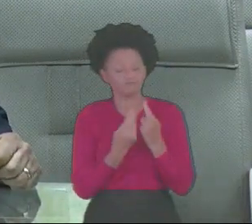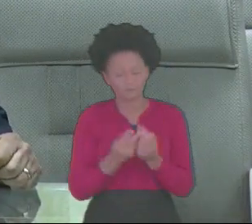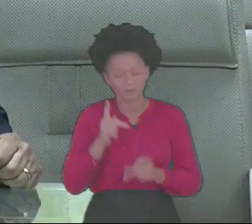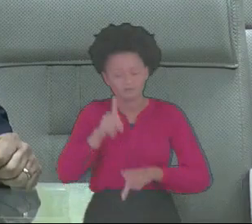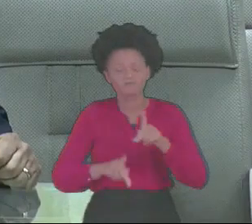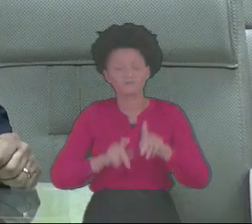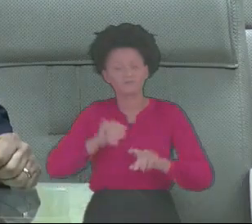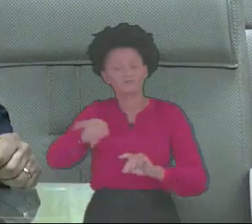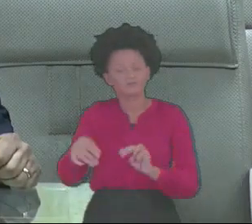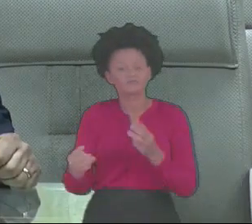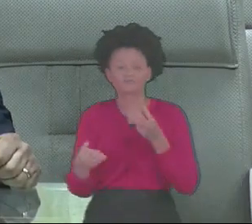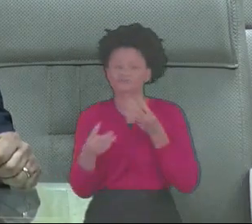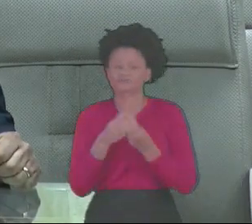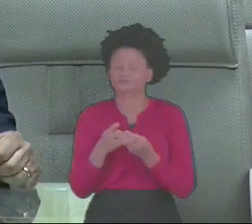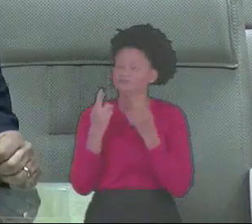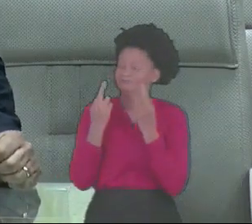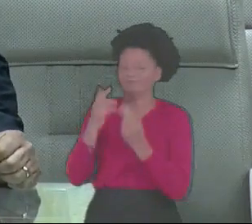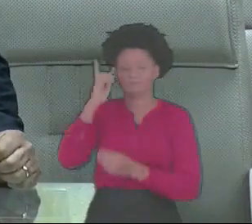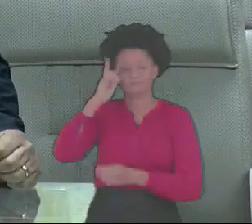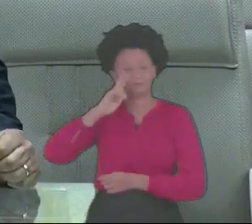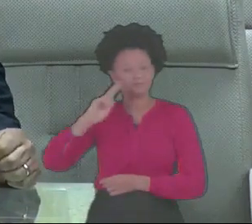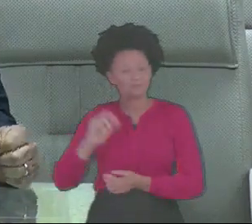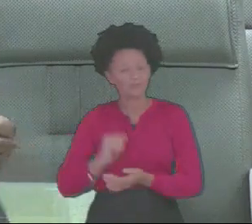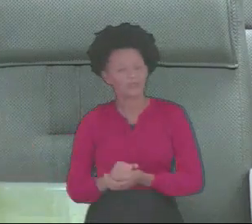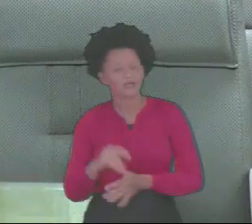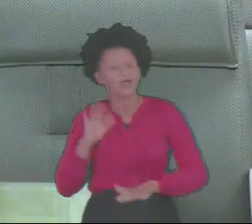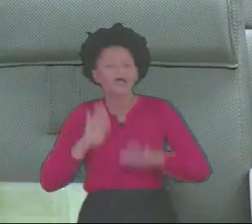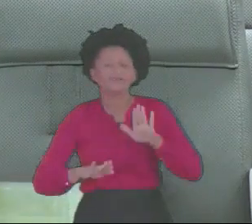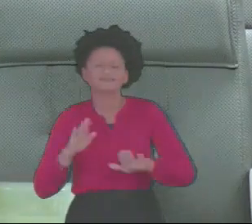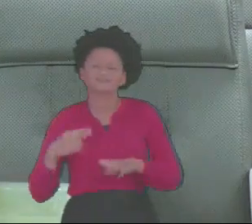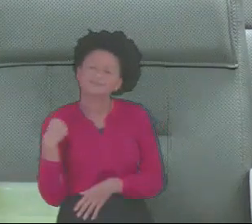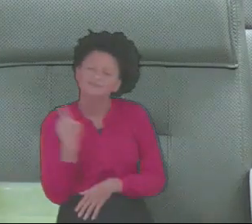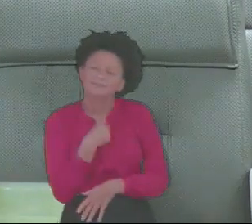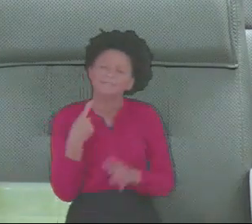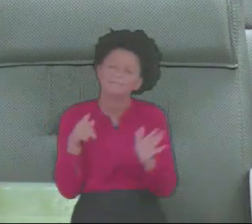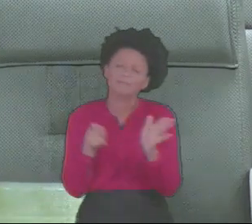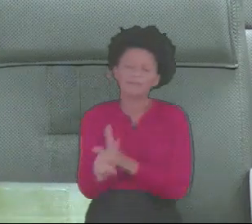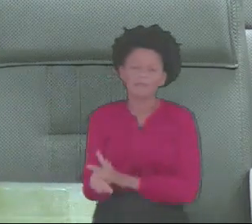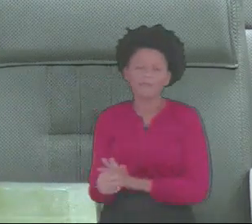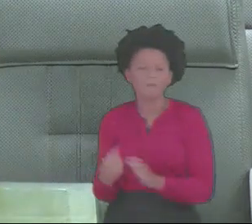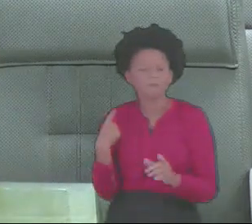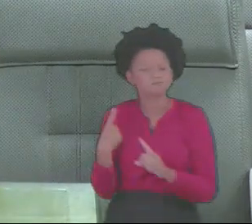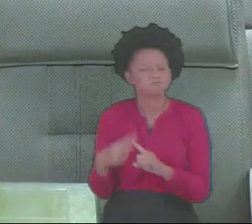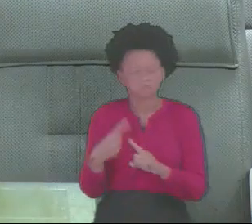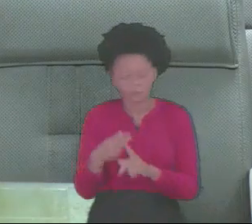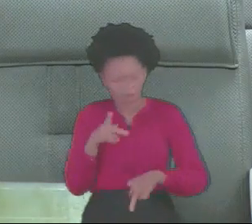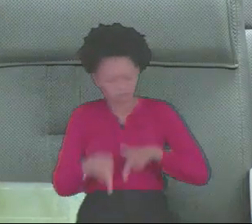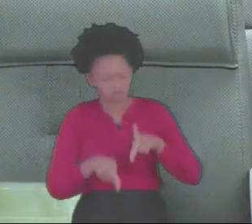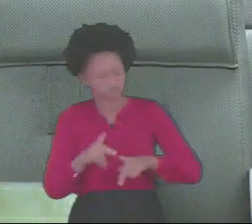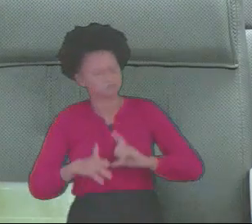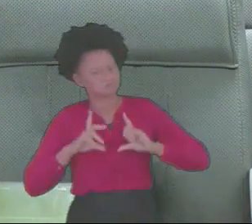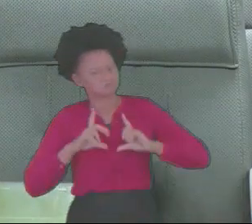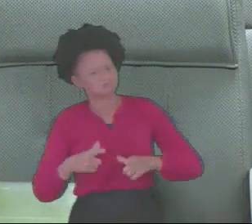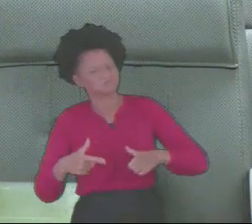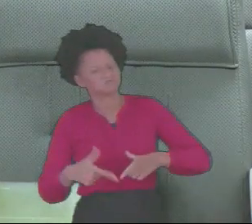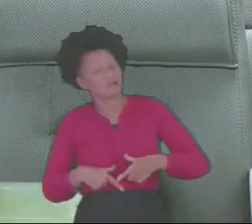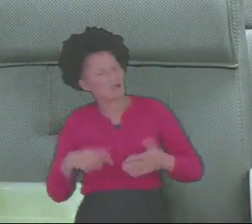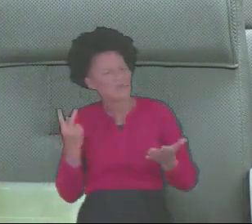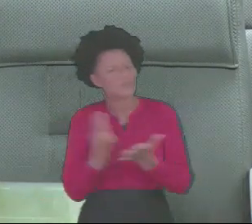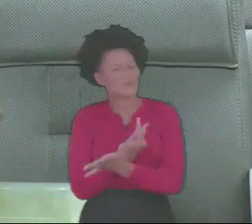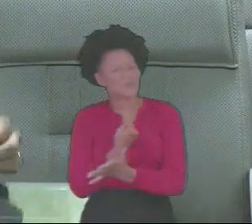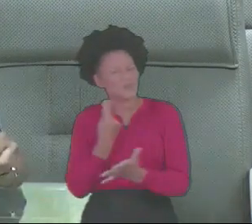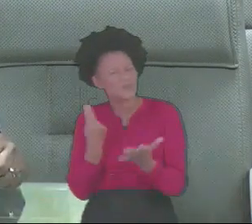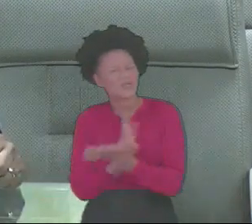Senhor o e às vezes nos perguntamos Por que que o povo de Israel passou por